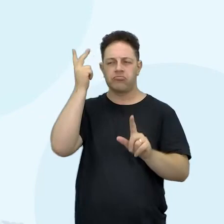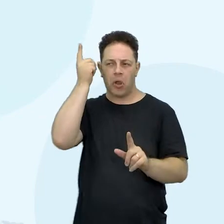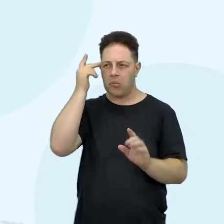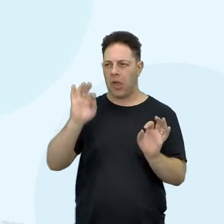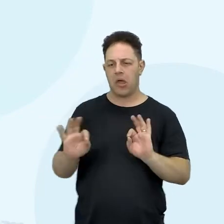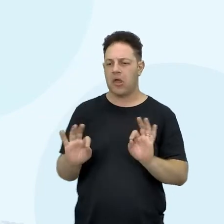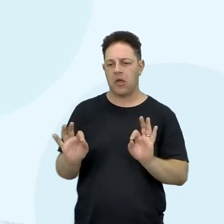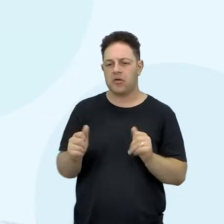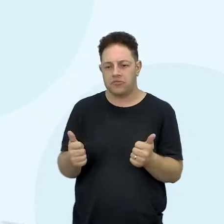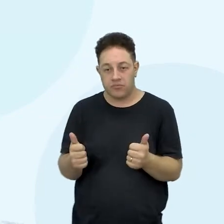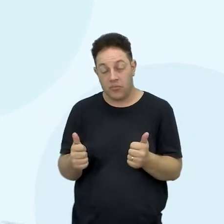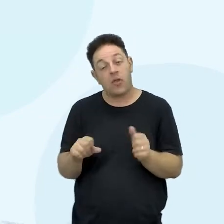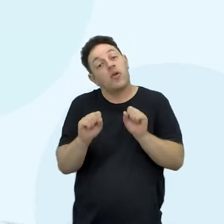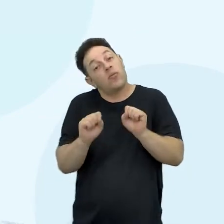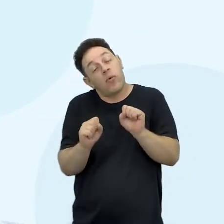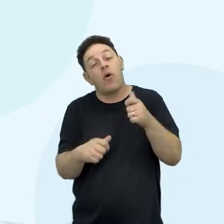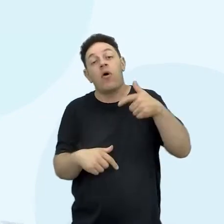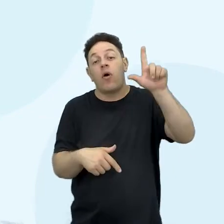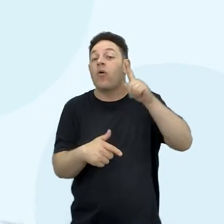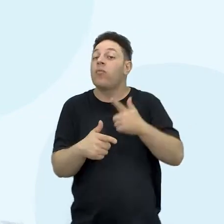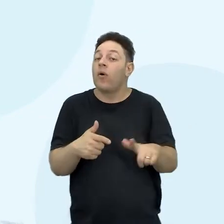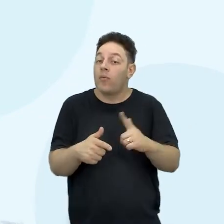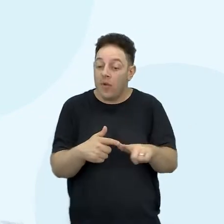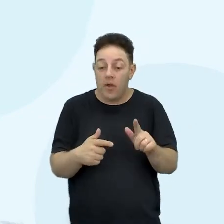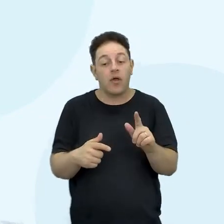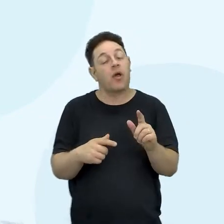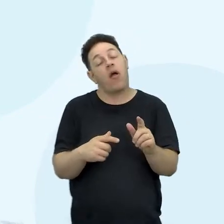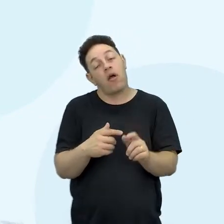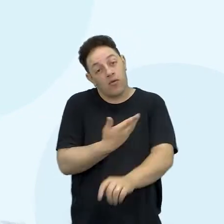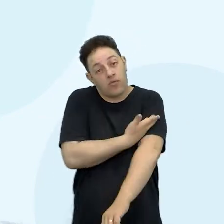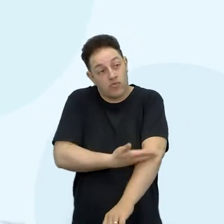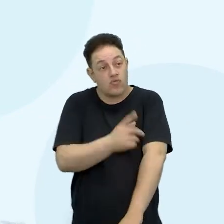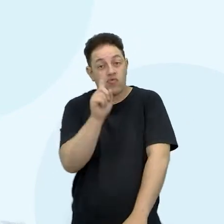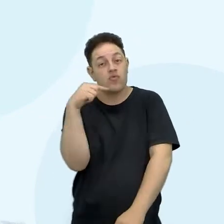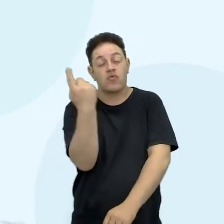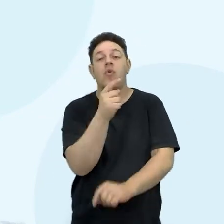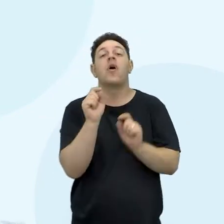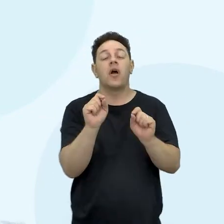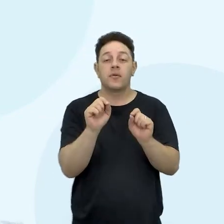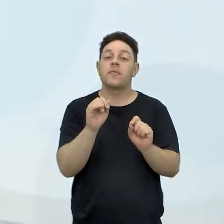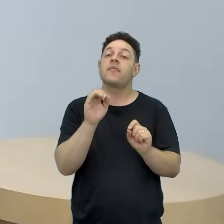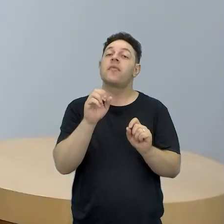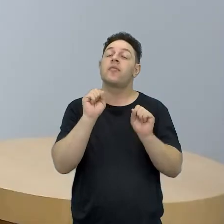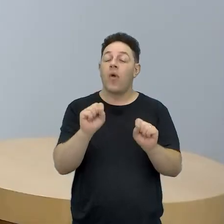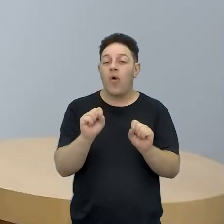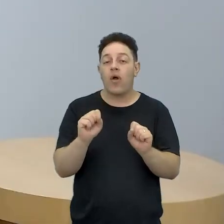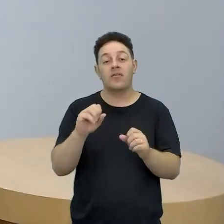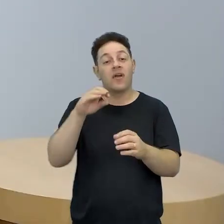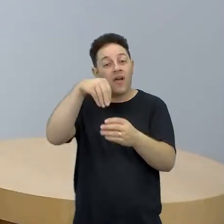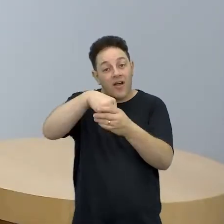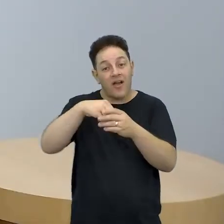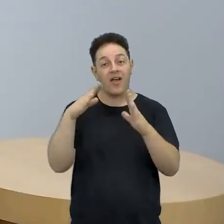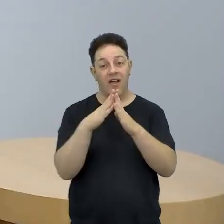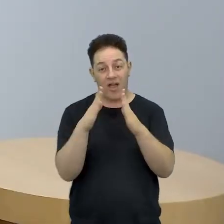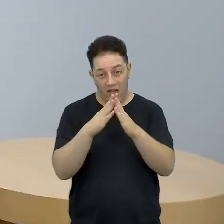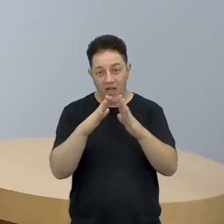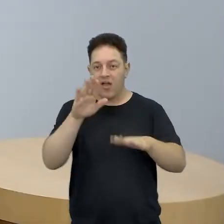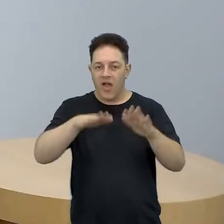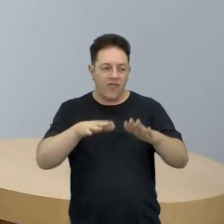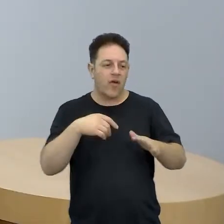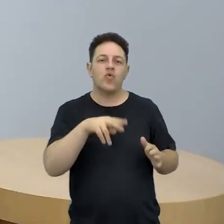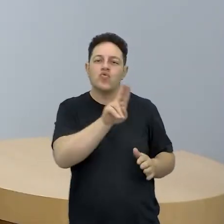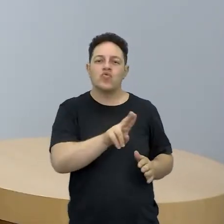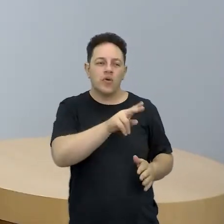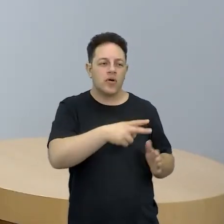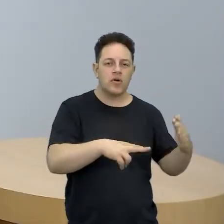outra possibilidade para ter esse aumento, e que é muito comum, é que algum aparelho da sua casa